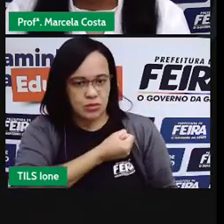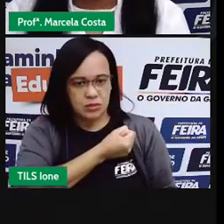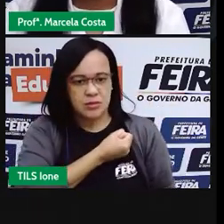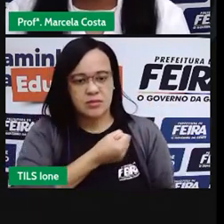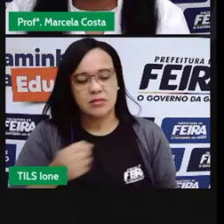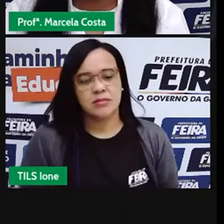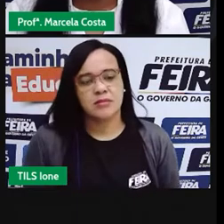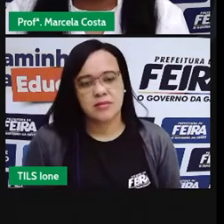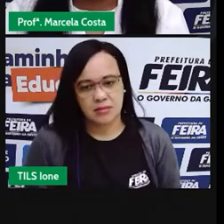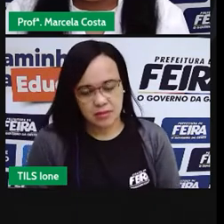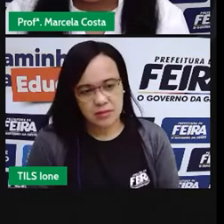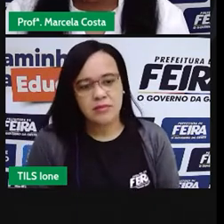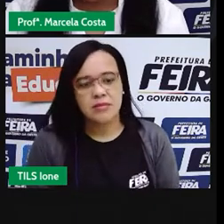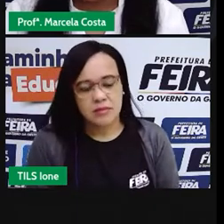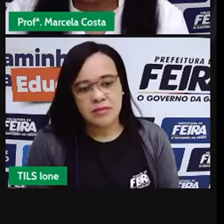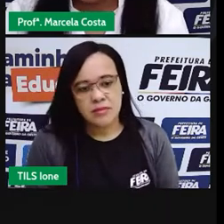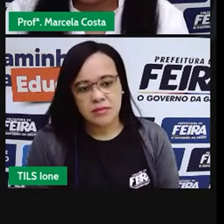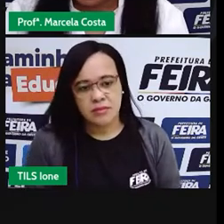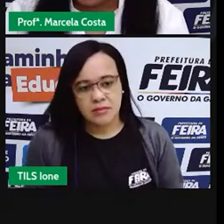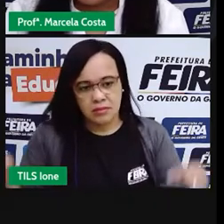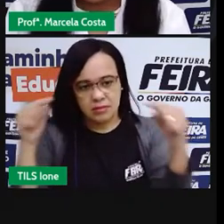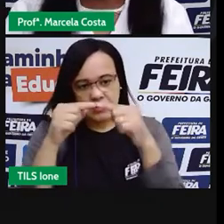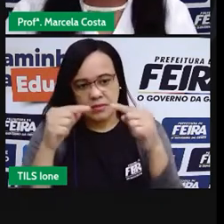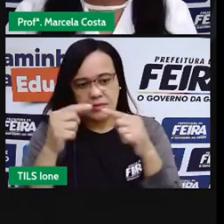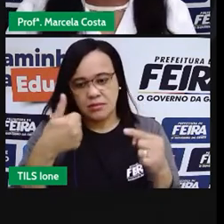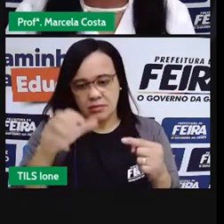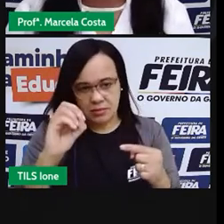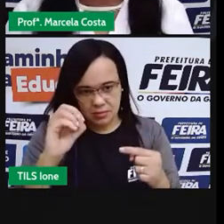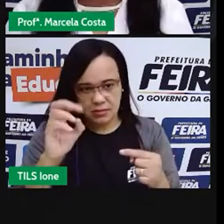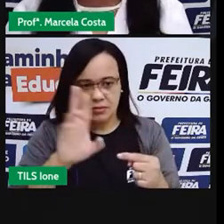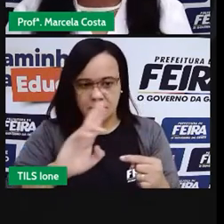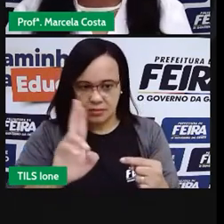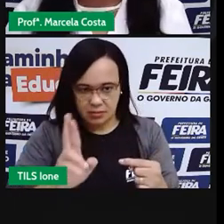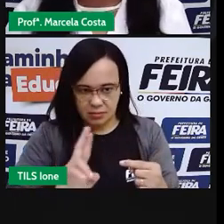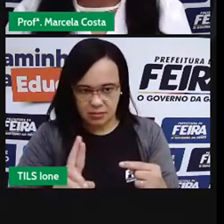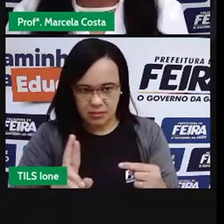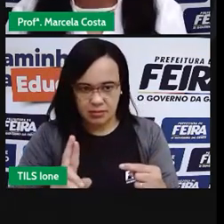R$10. O número vai ser apresentado pelo número 10.